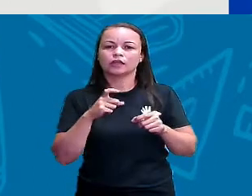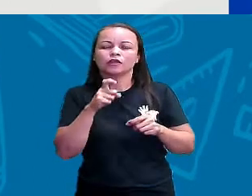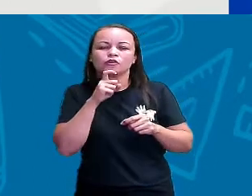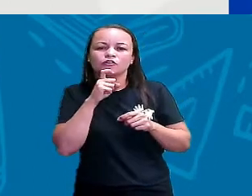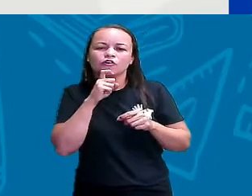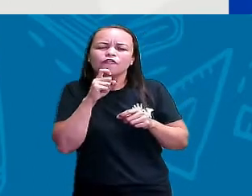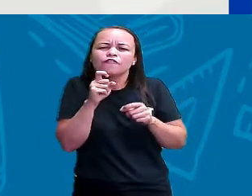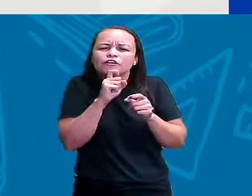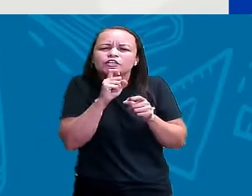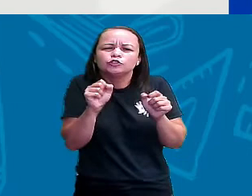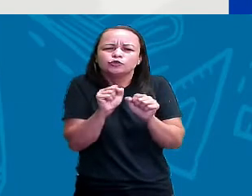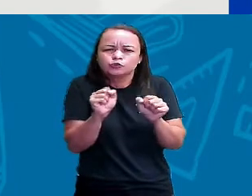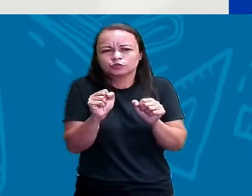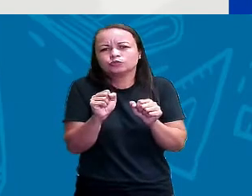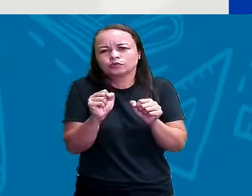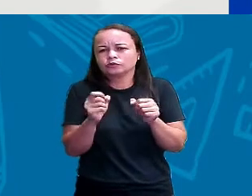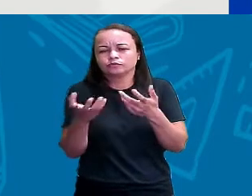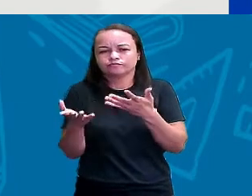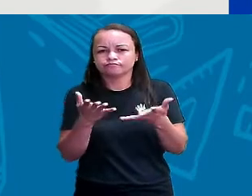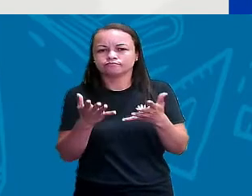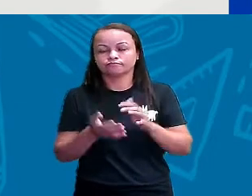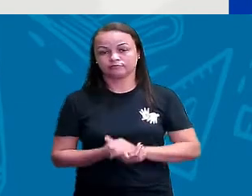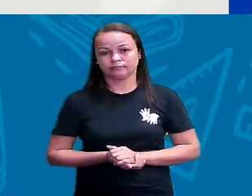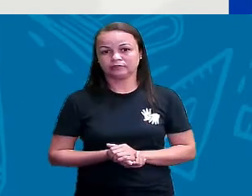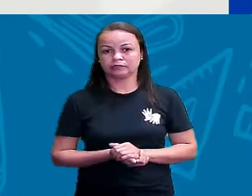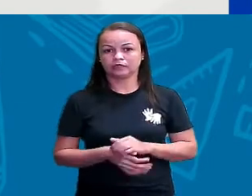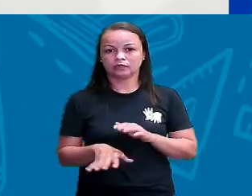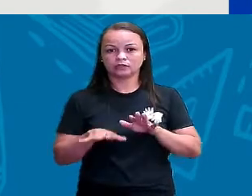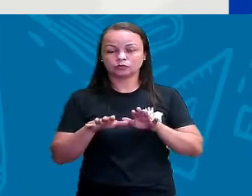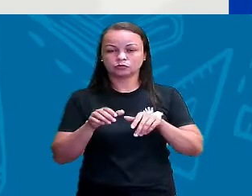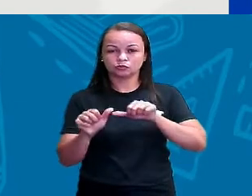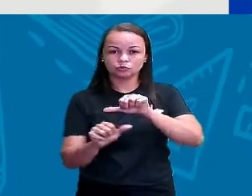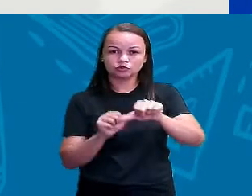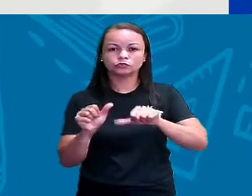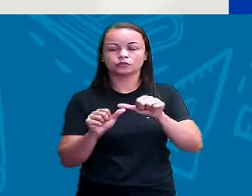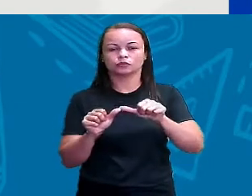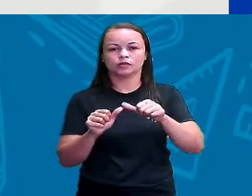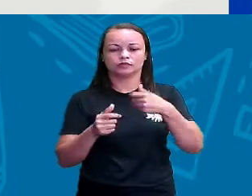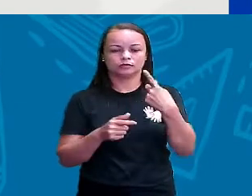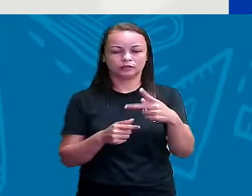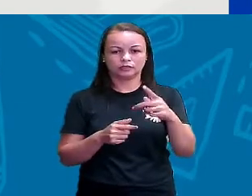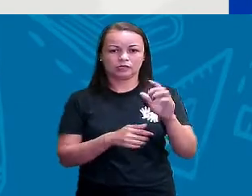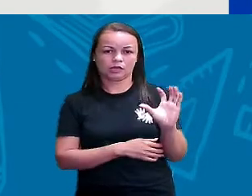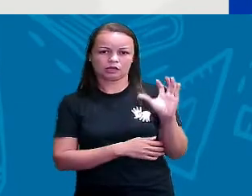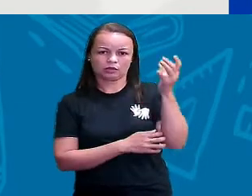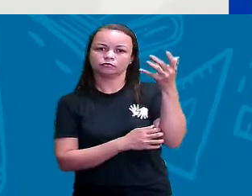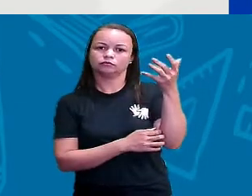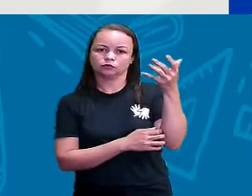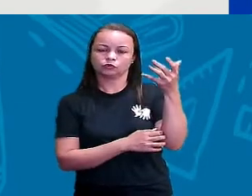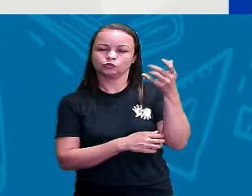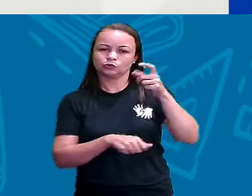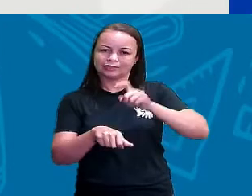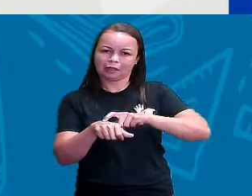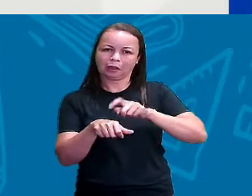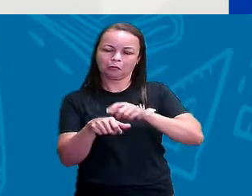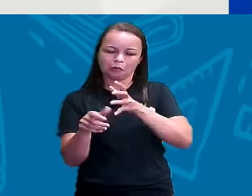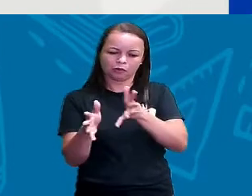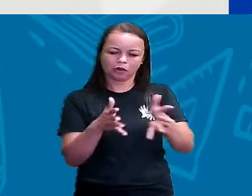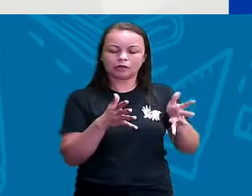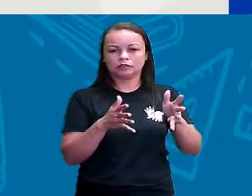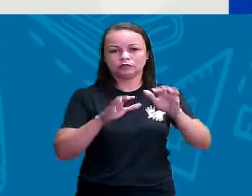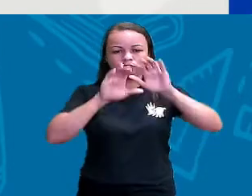normalmente eles deveriam ser. Ou seja, todas essas mudanças nas condições do tempo, ou seja, do tempo da